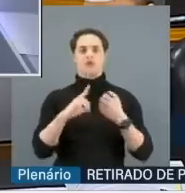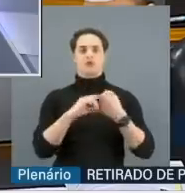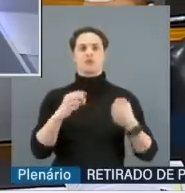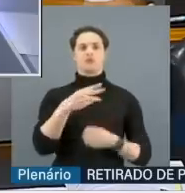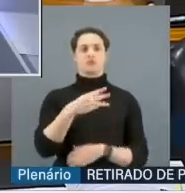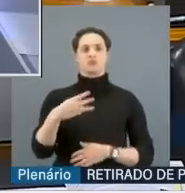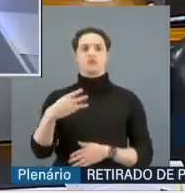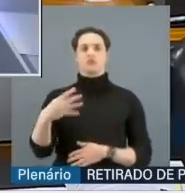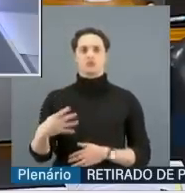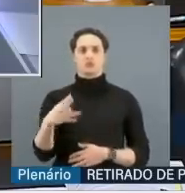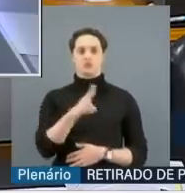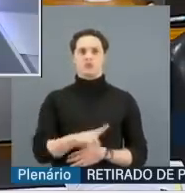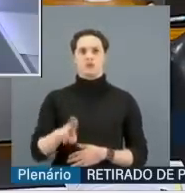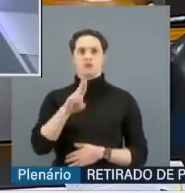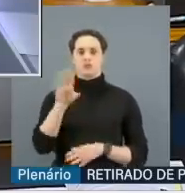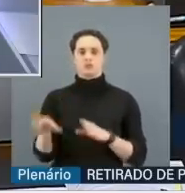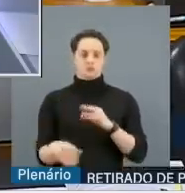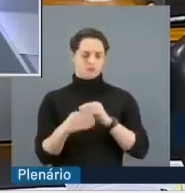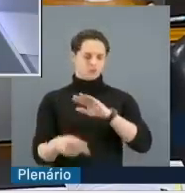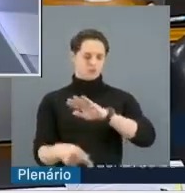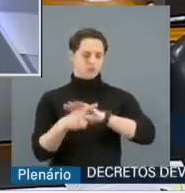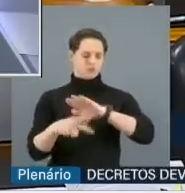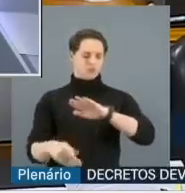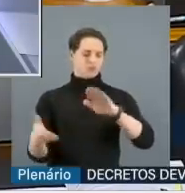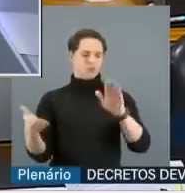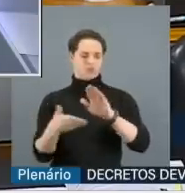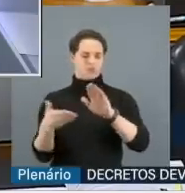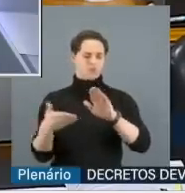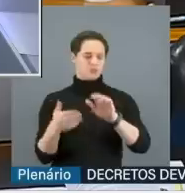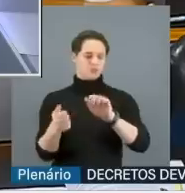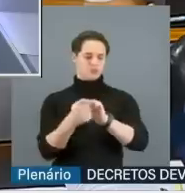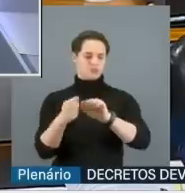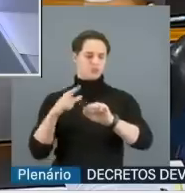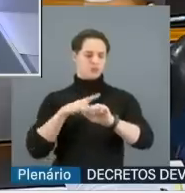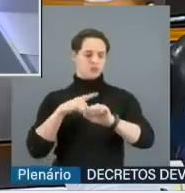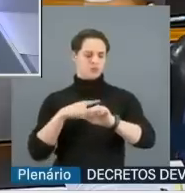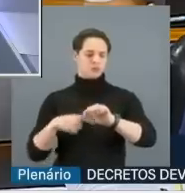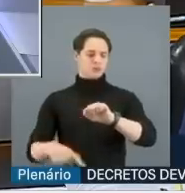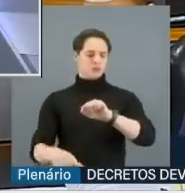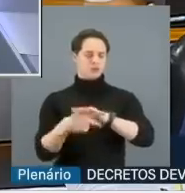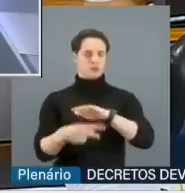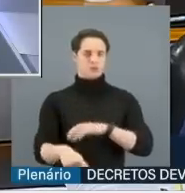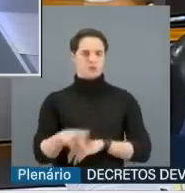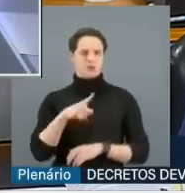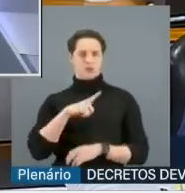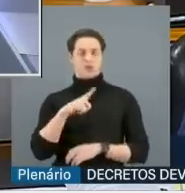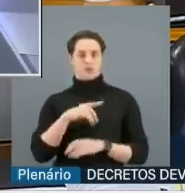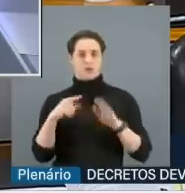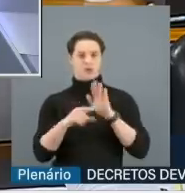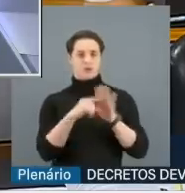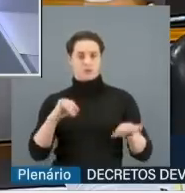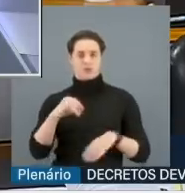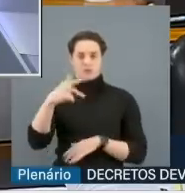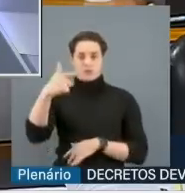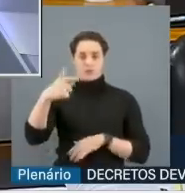penal, esta pessoa incorre em crime de abuso de autoridade. Então, quando ela fez a primeira pergunta,